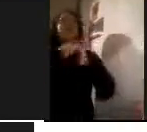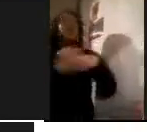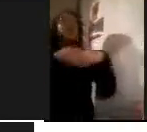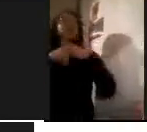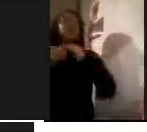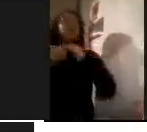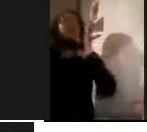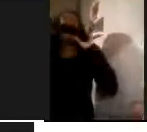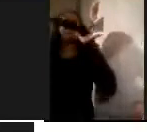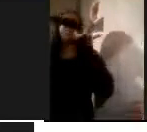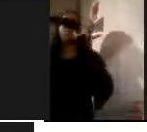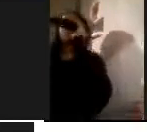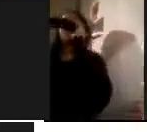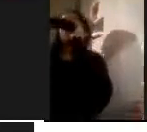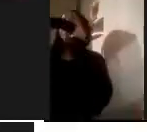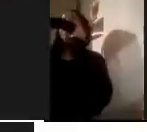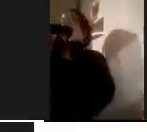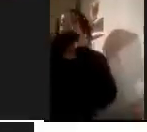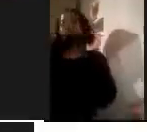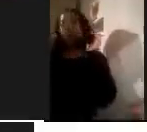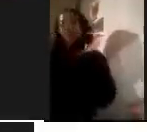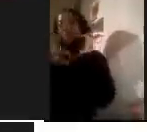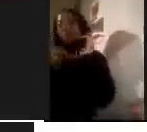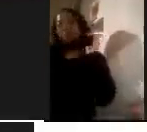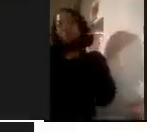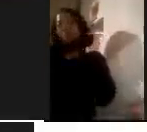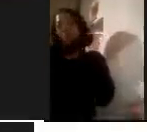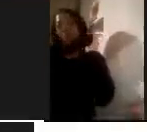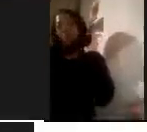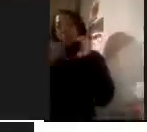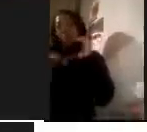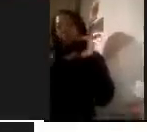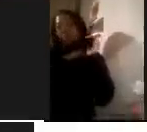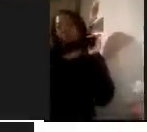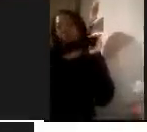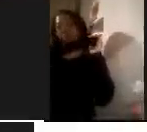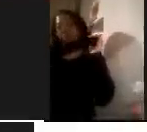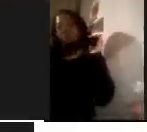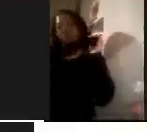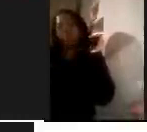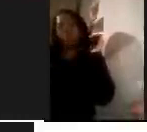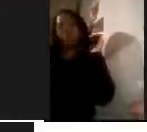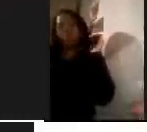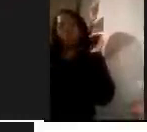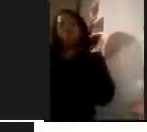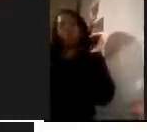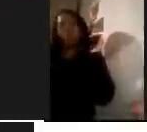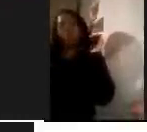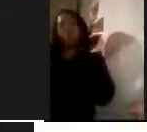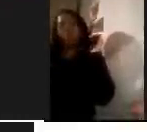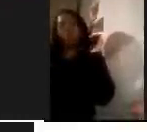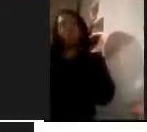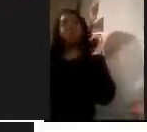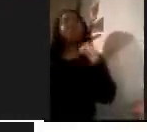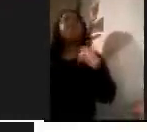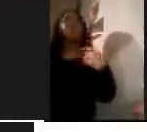termo chorar? Porque assim, eu não sei a experiência de vocês, mas o meu fica vermelho, faz uma força lascada e começa